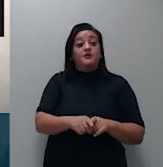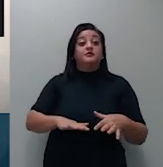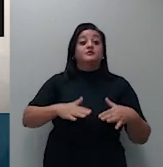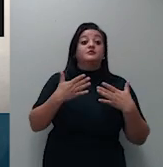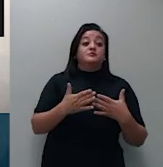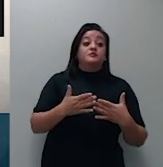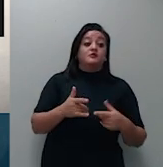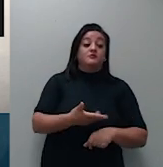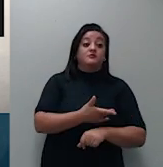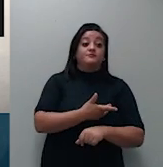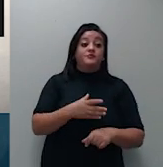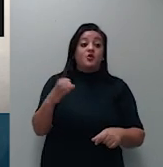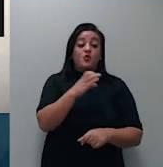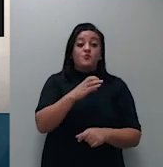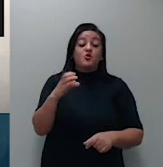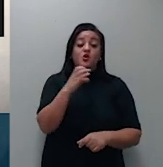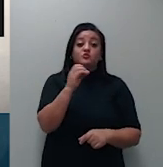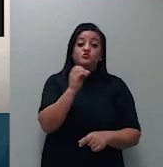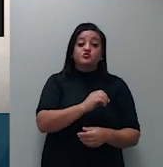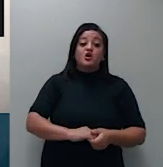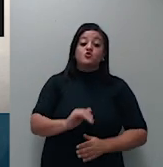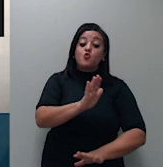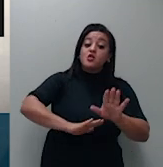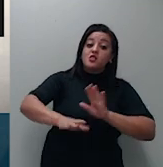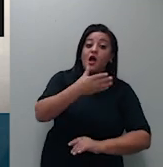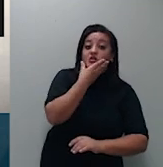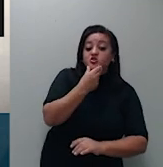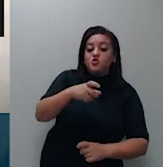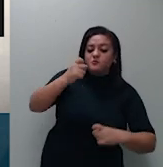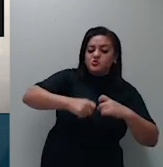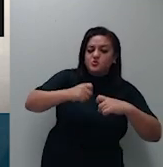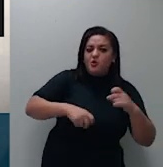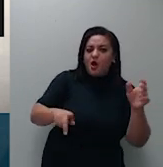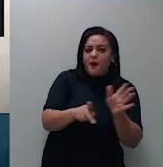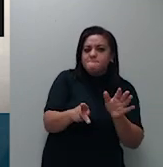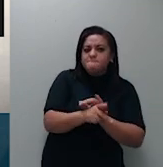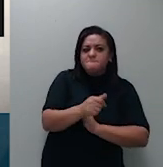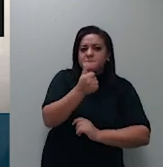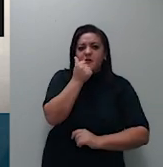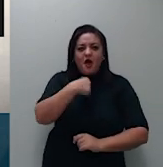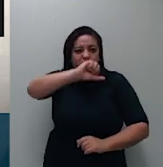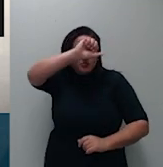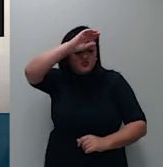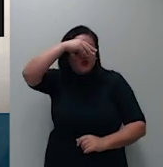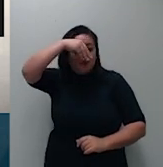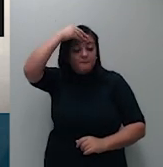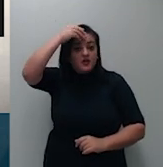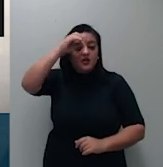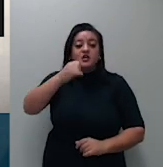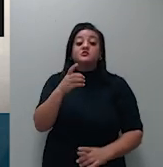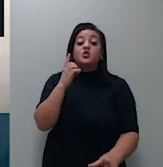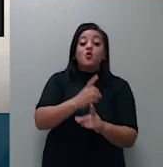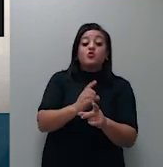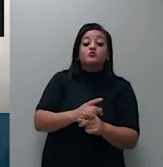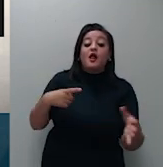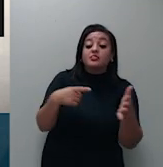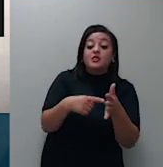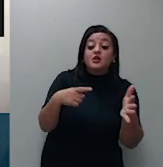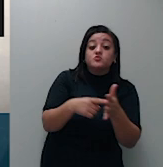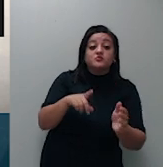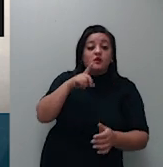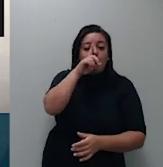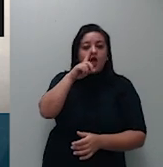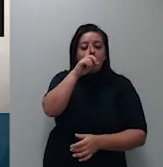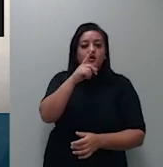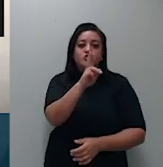cuidado com esse homem ele é pedofilo sobrou a própria sobrinha se alguém ver denuncie ele é perigoso Seu nome é